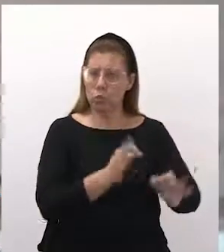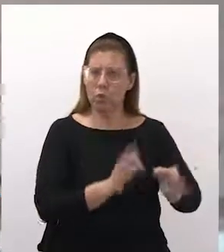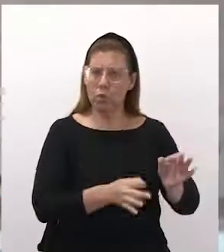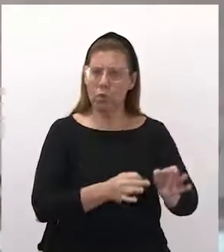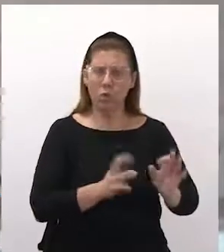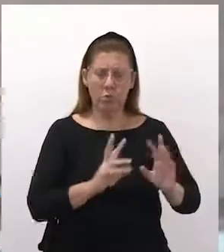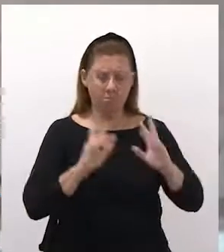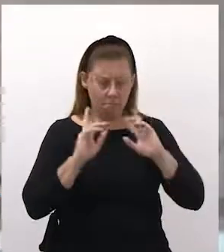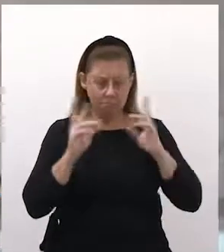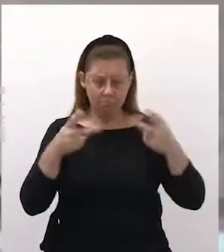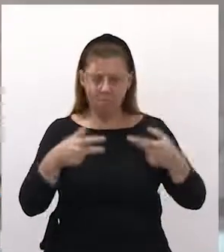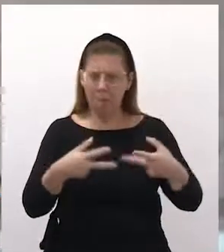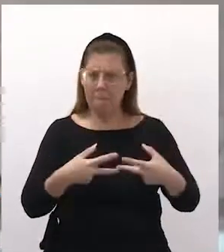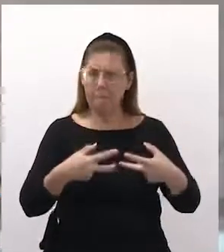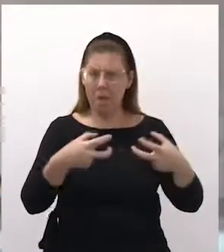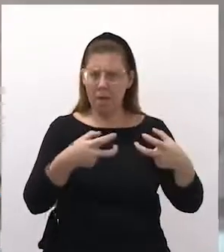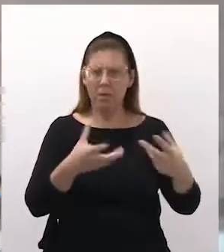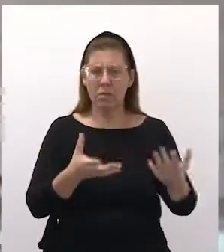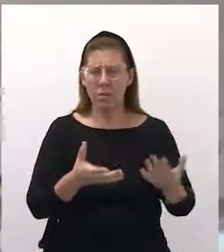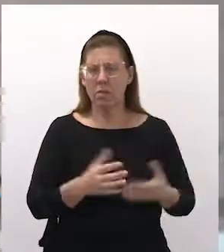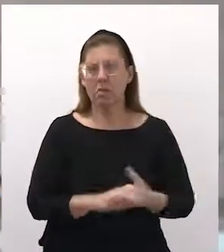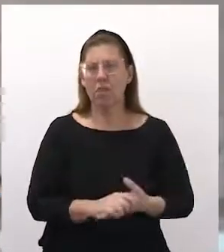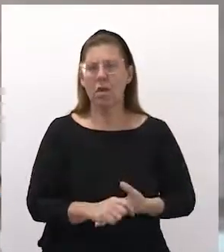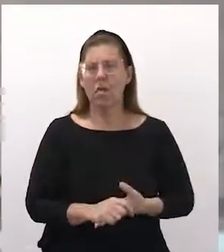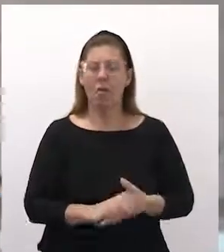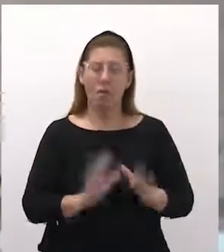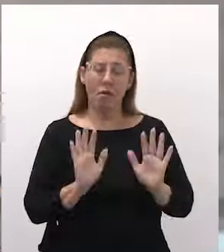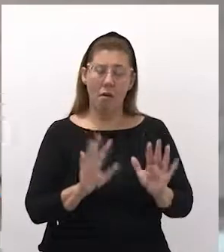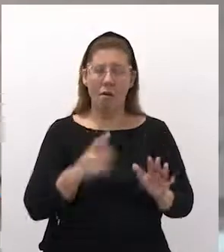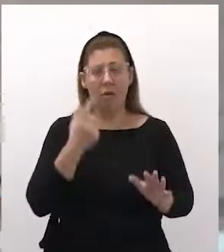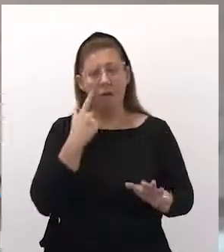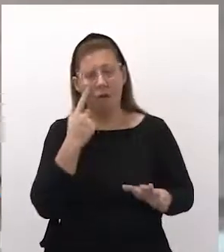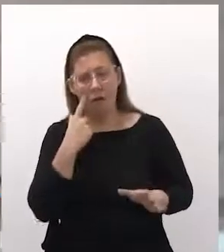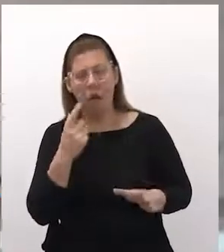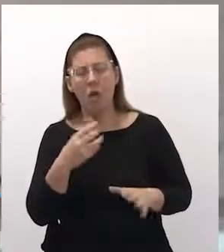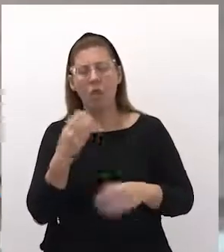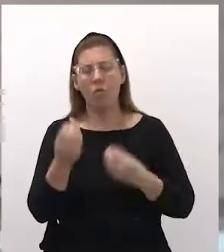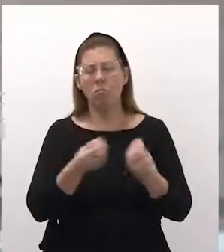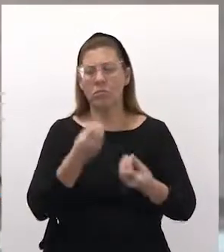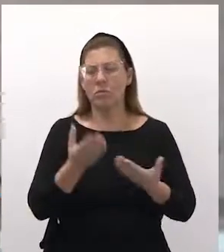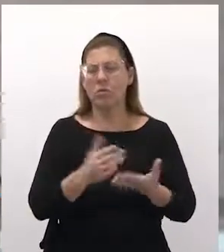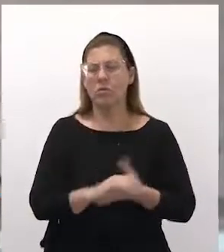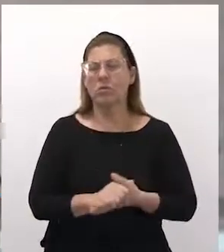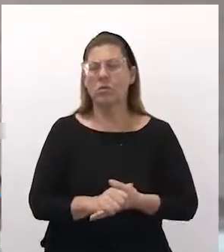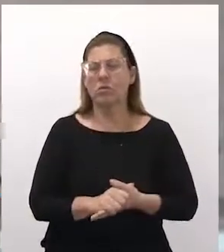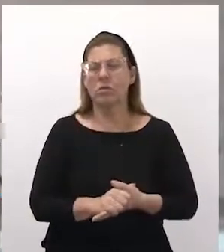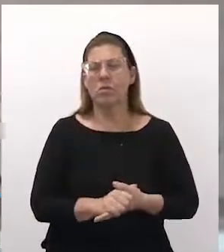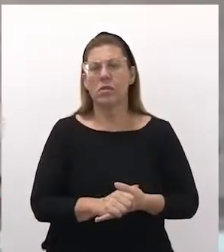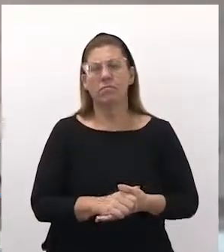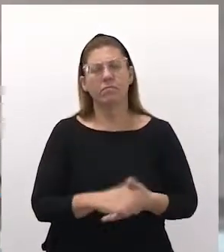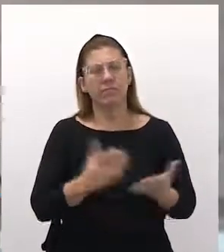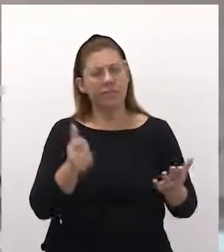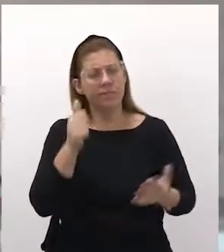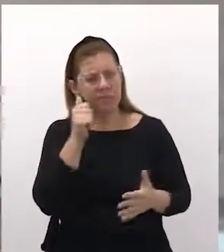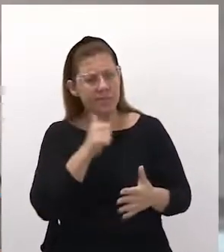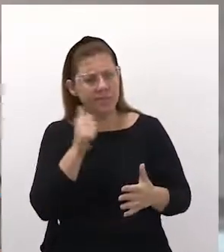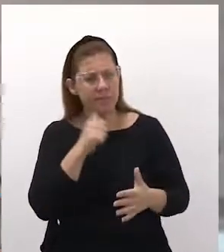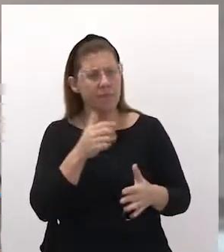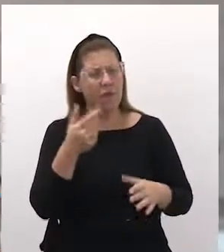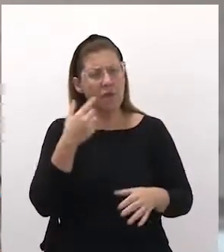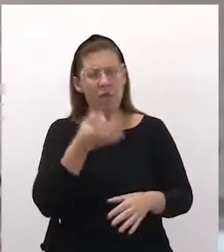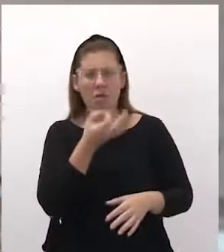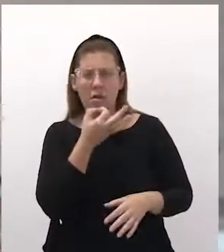não olharem para si, né, e pensarem assim, olha, enfim, da onde falo? E ela parte dos estudos críticos